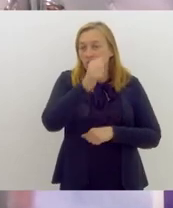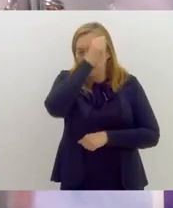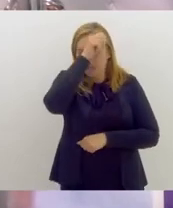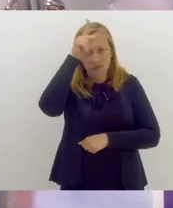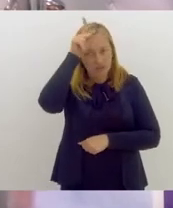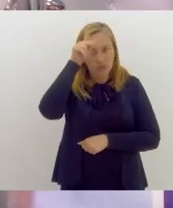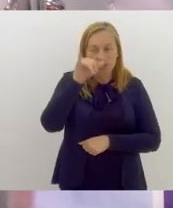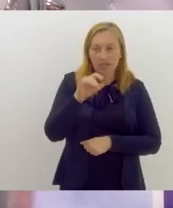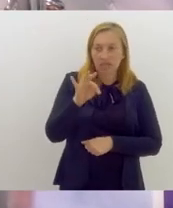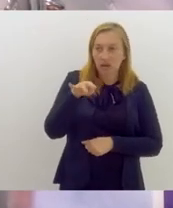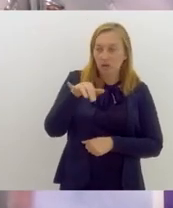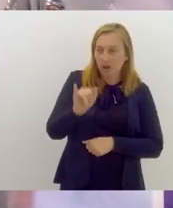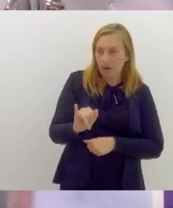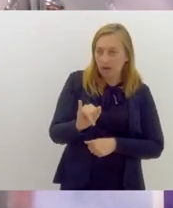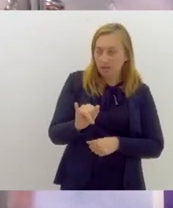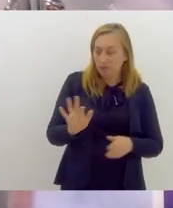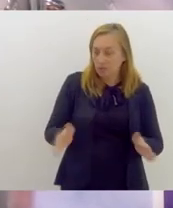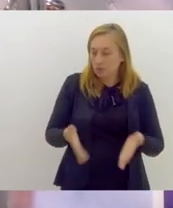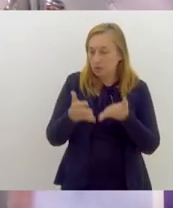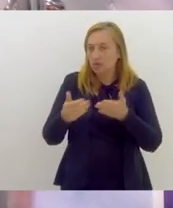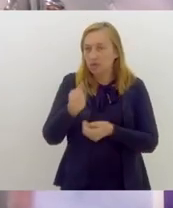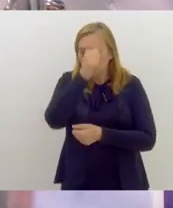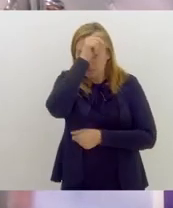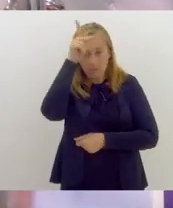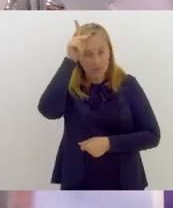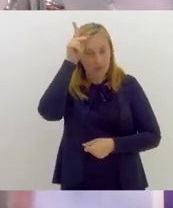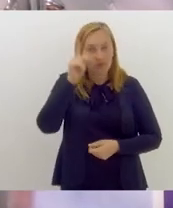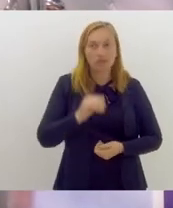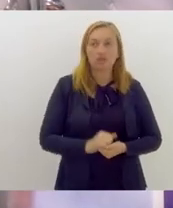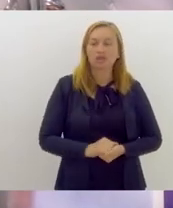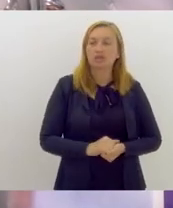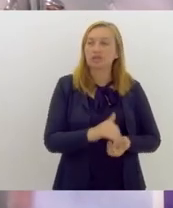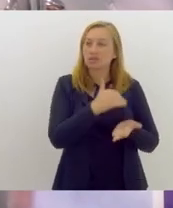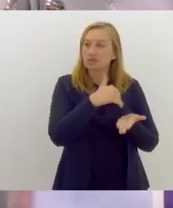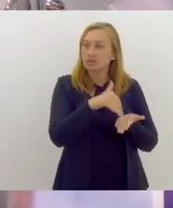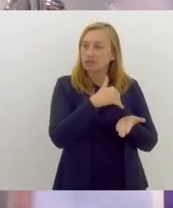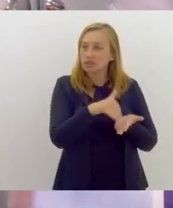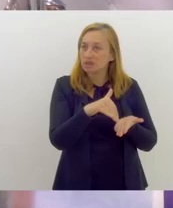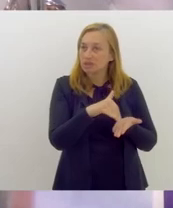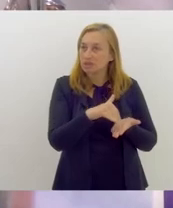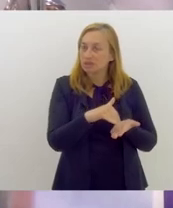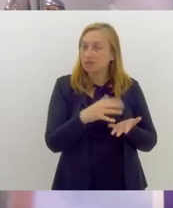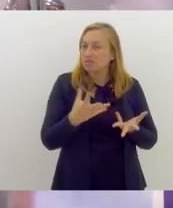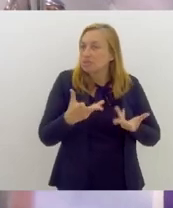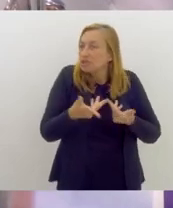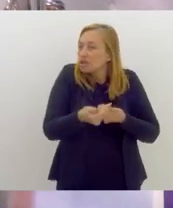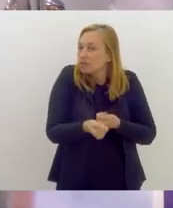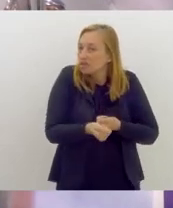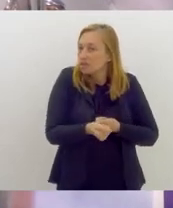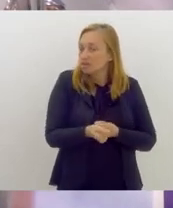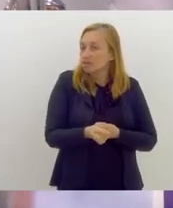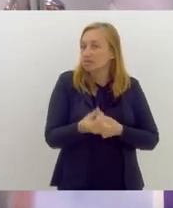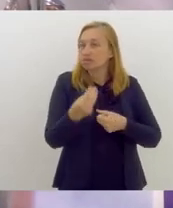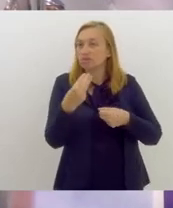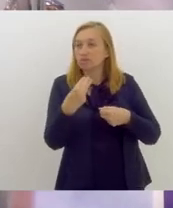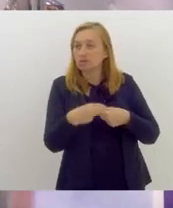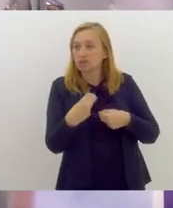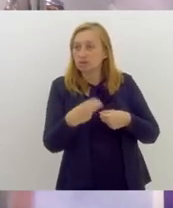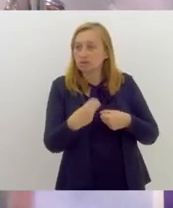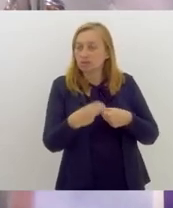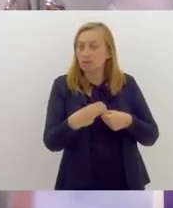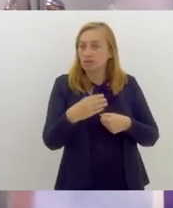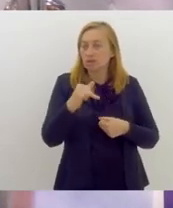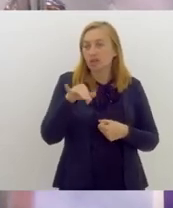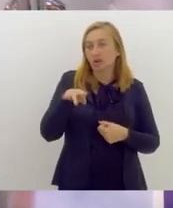por iniciativa da prefeitura através da secretaria por sinal iniciativa brilhante da Secretaria Municipal de agricultura de